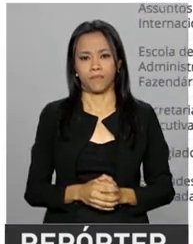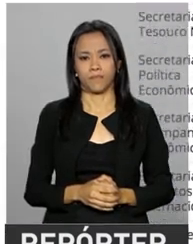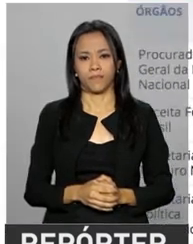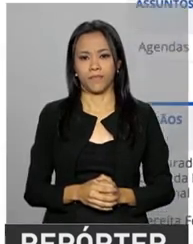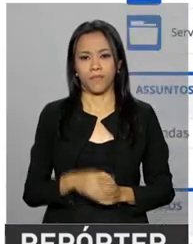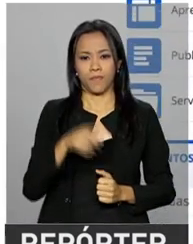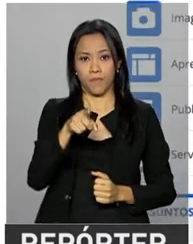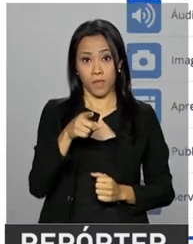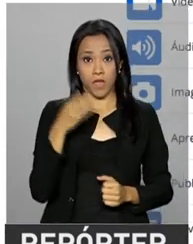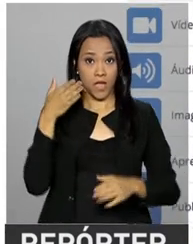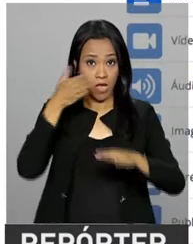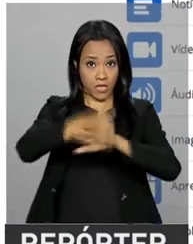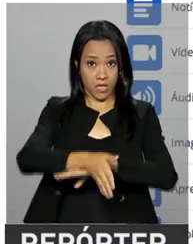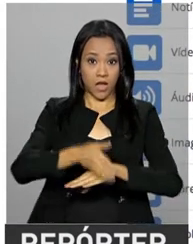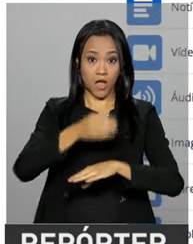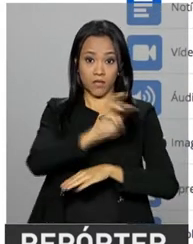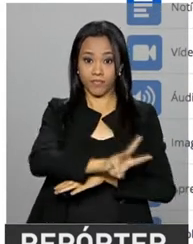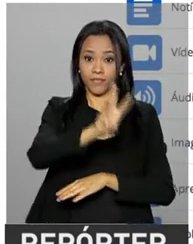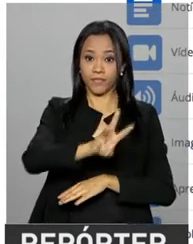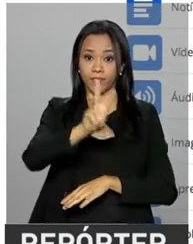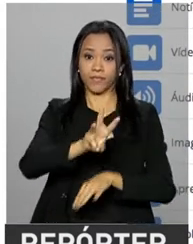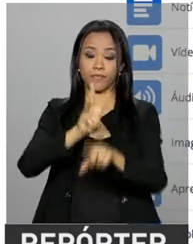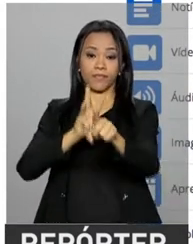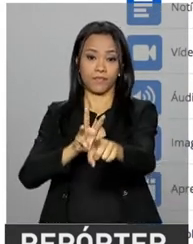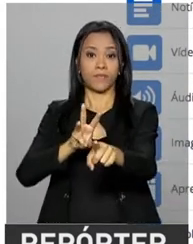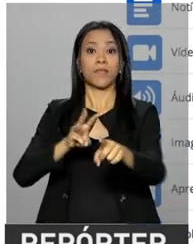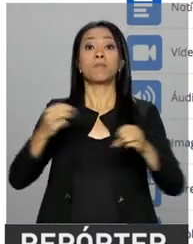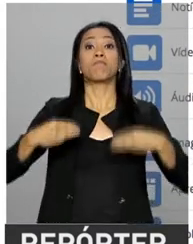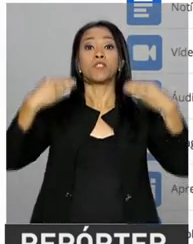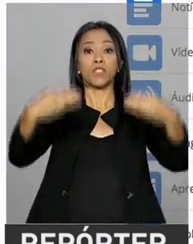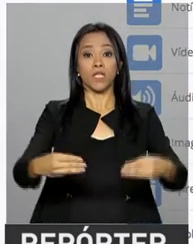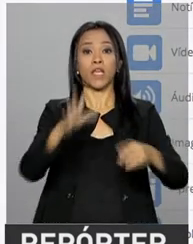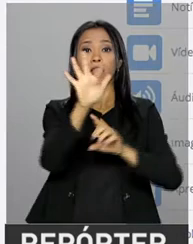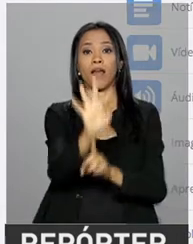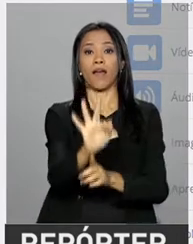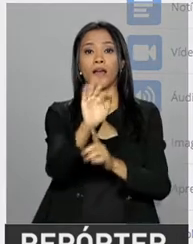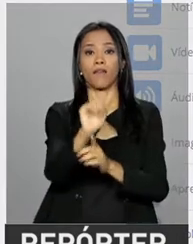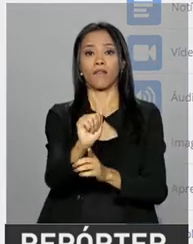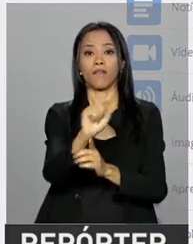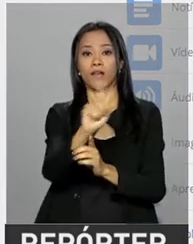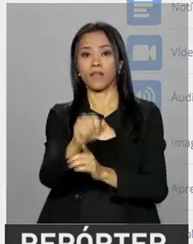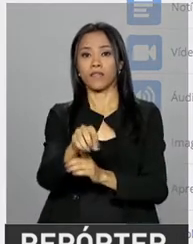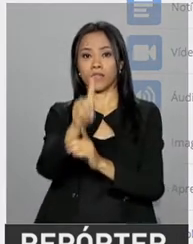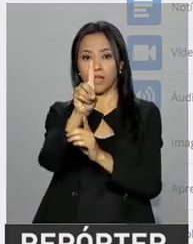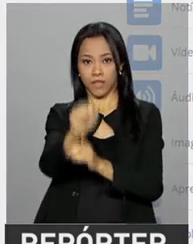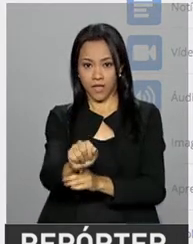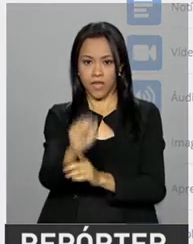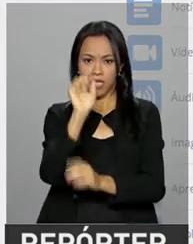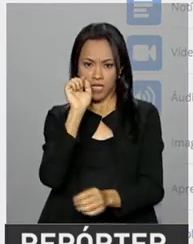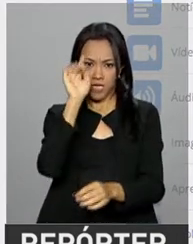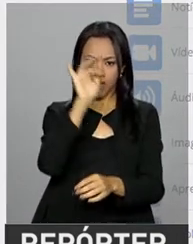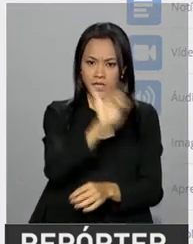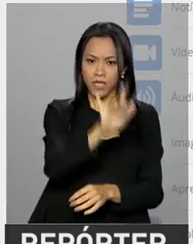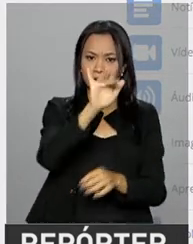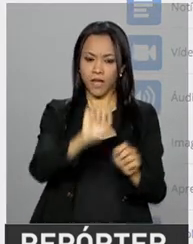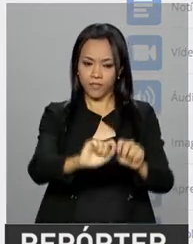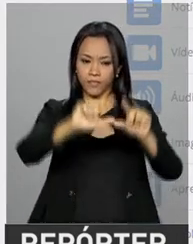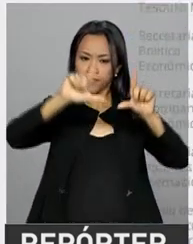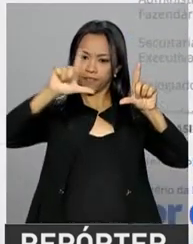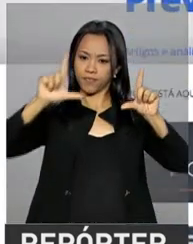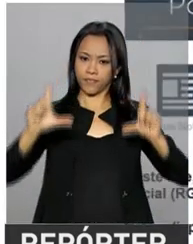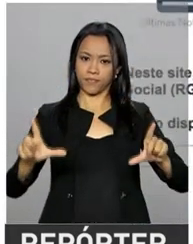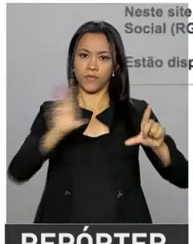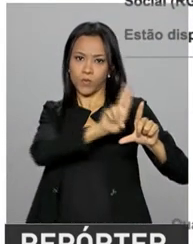Para acessar, basta ir ao portal do Ministério da Fazenda e clicar no banner Por Dentro da Reforma da